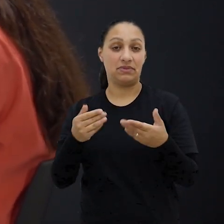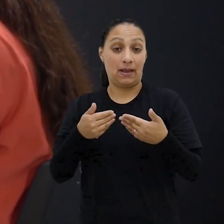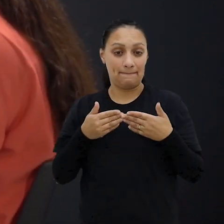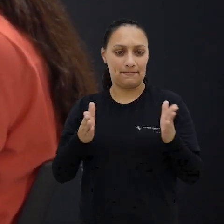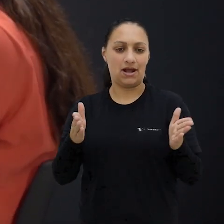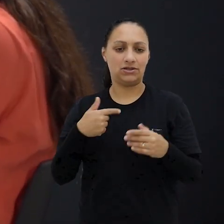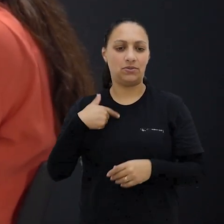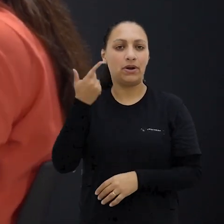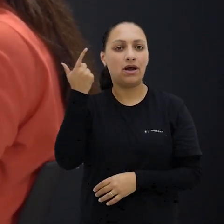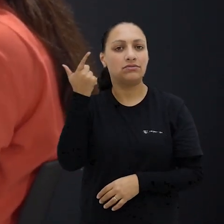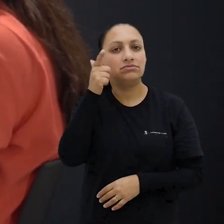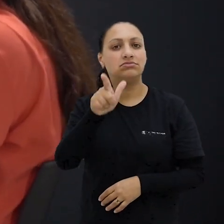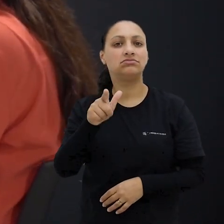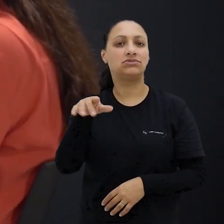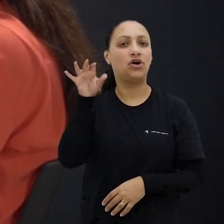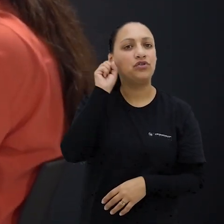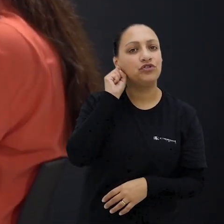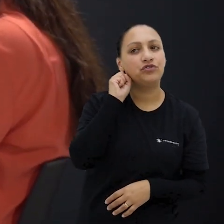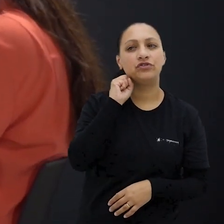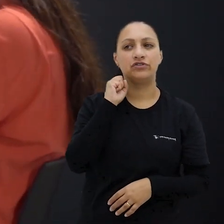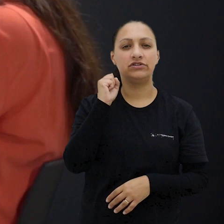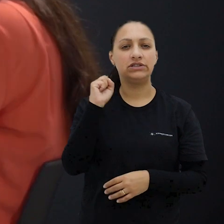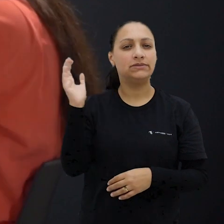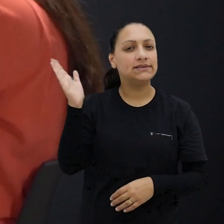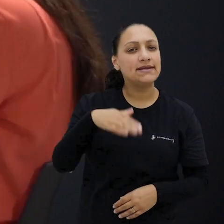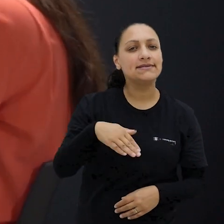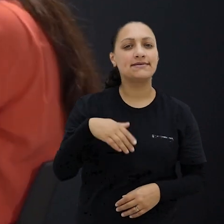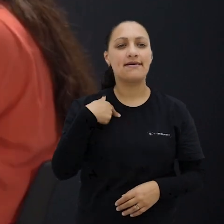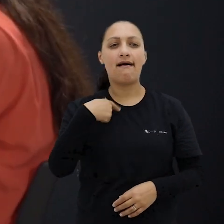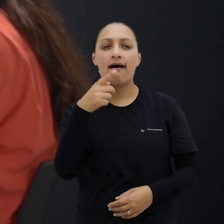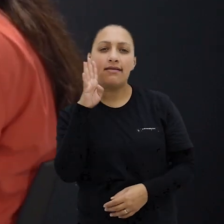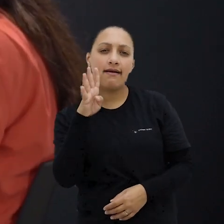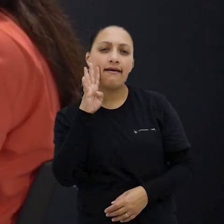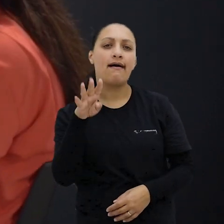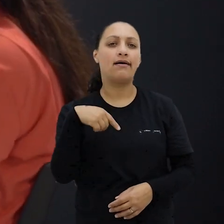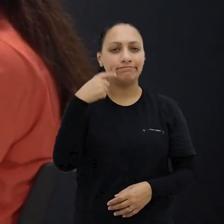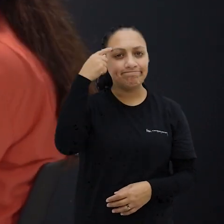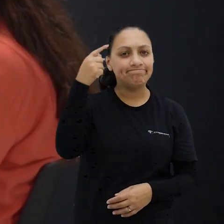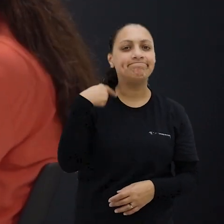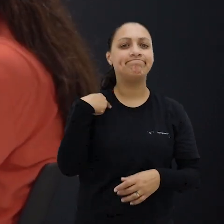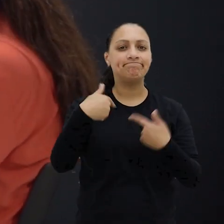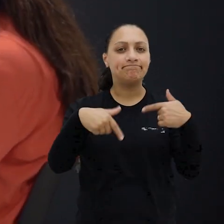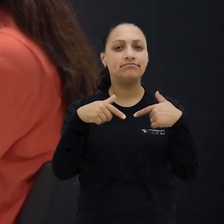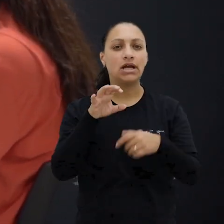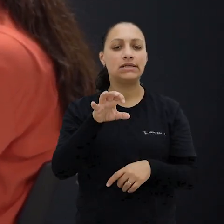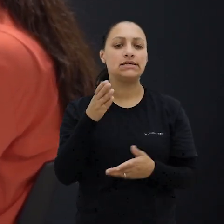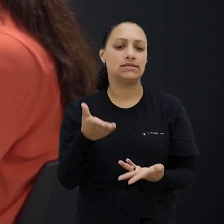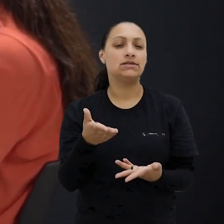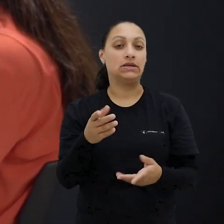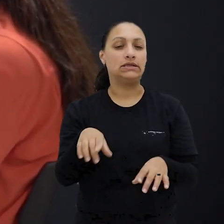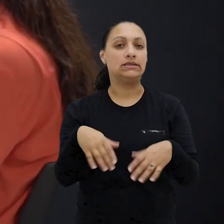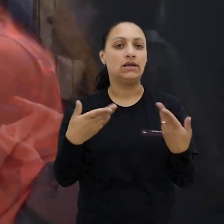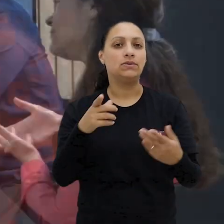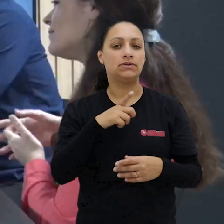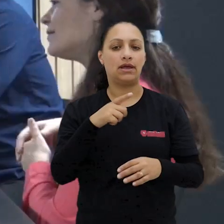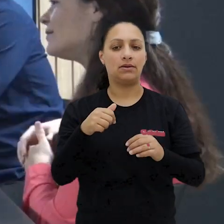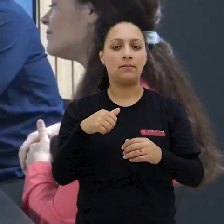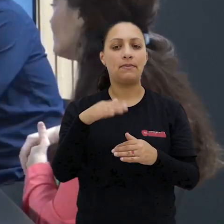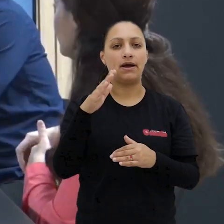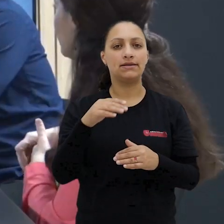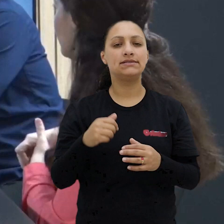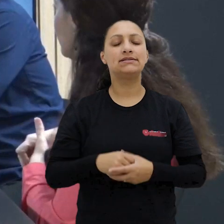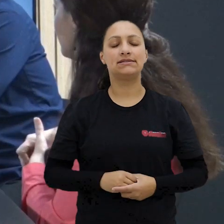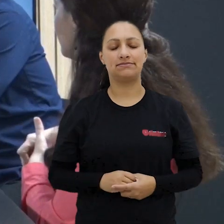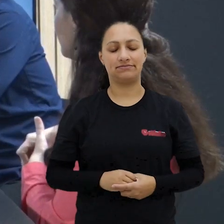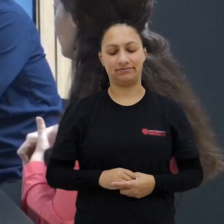aberto para escutar, para trazer. Que legal, vamos trabalhar nisso. Acaba tendo destaque. Que é